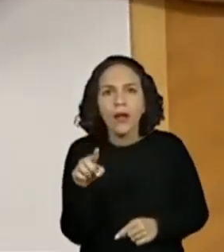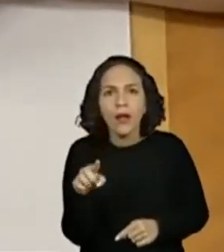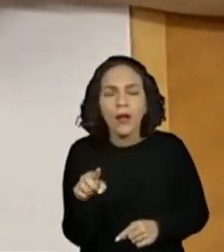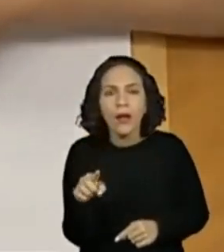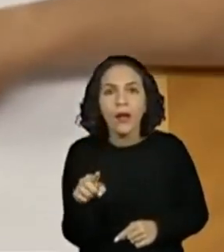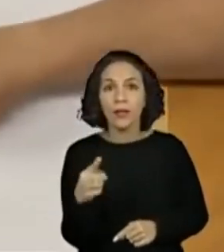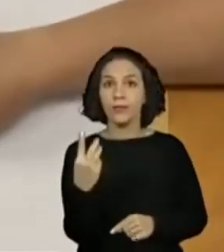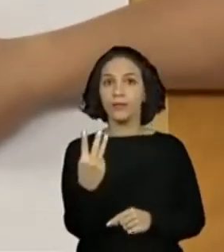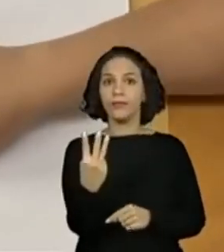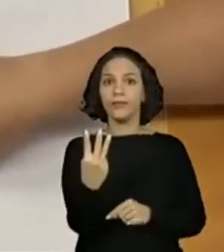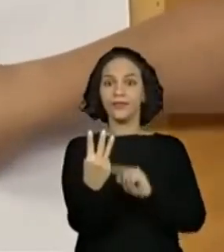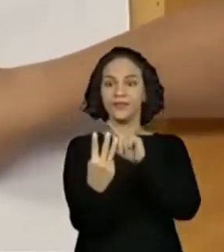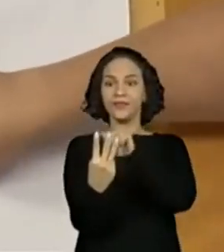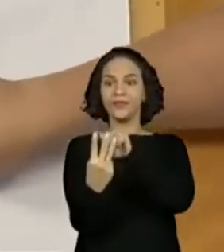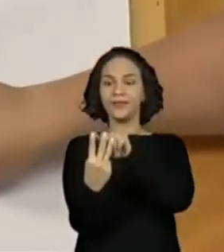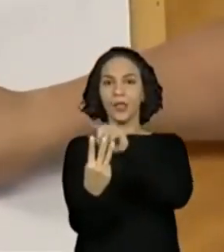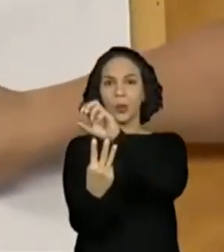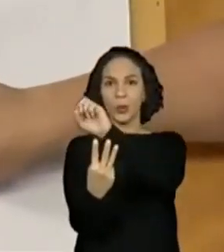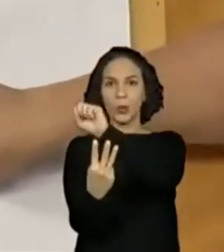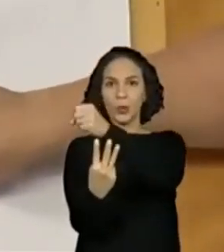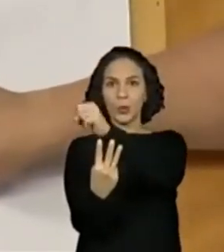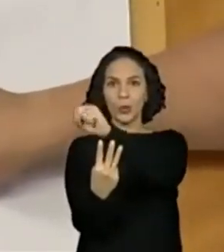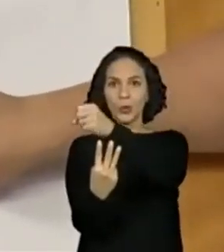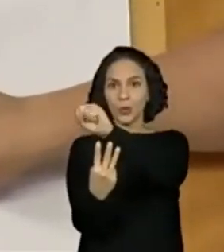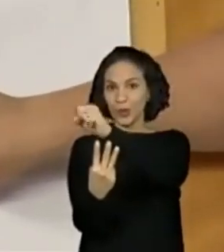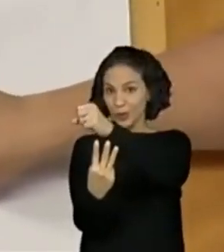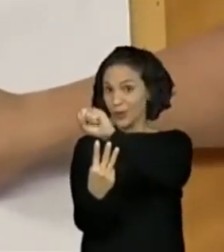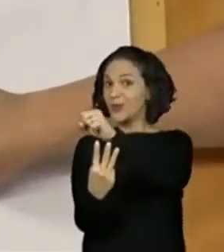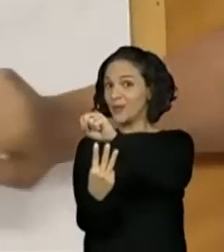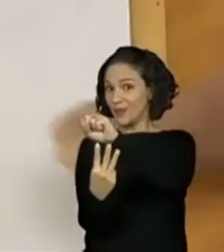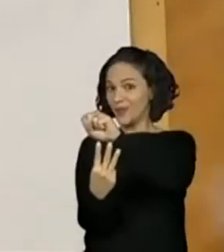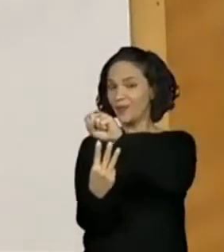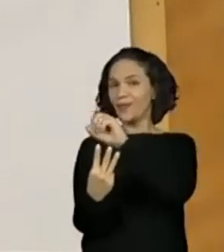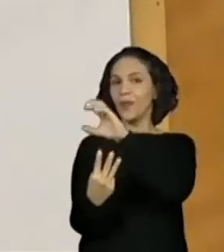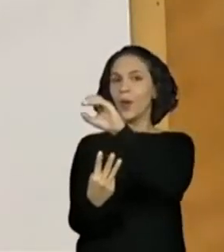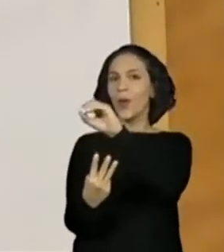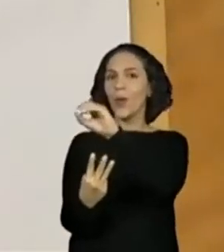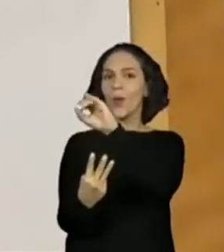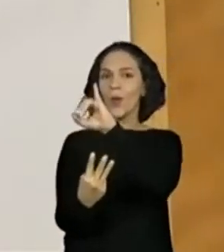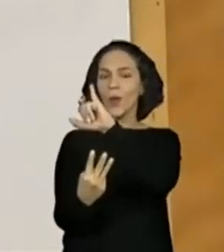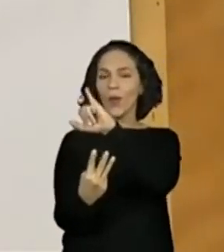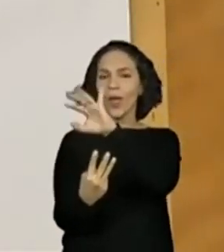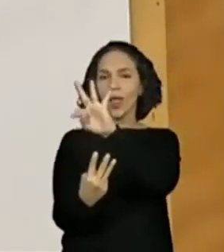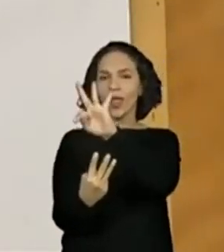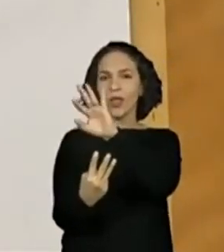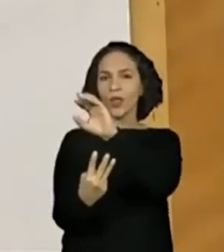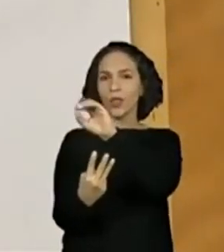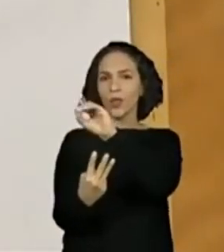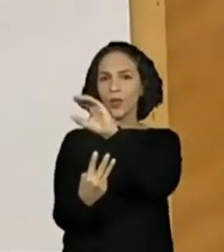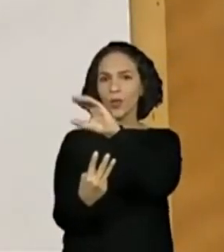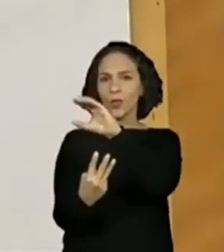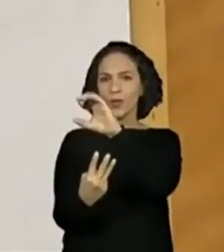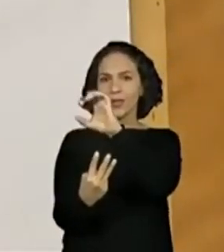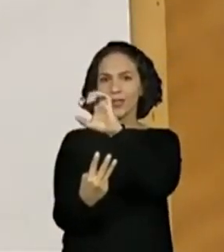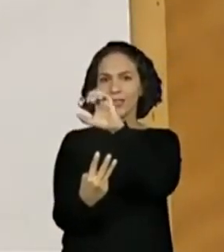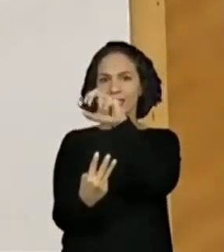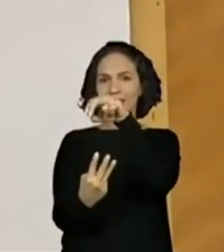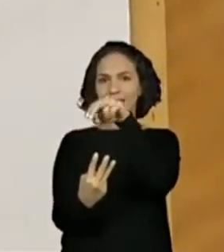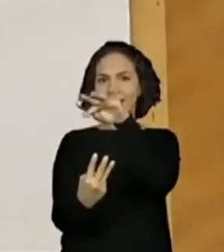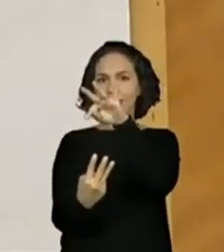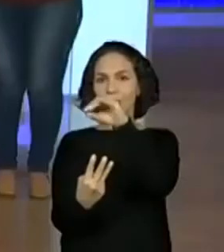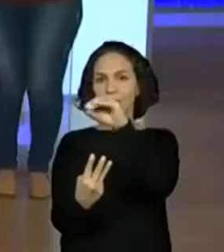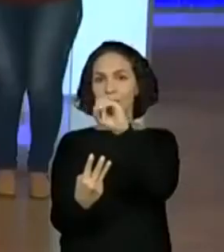500, 600, 700. 800. 800, está aqui. Então, 807. Olha que